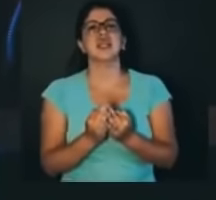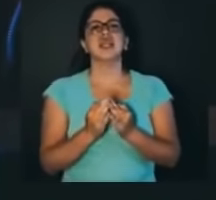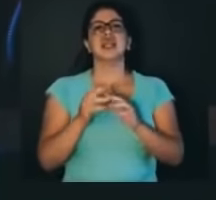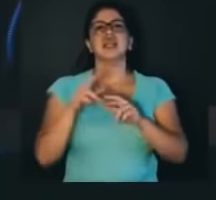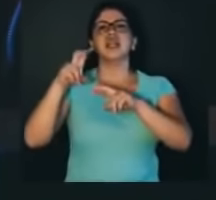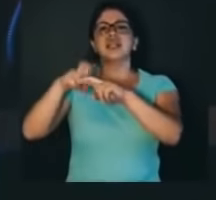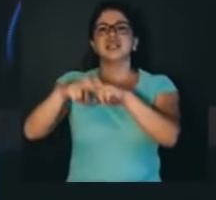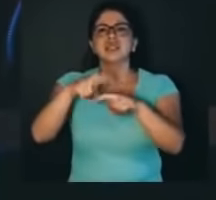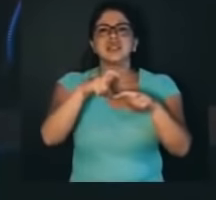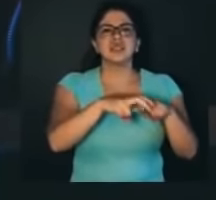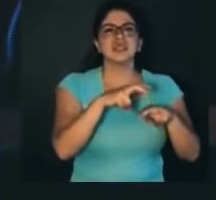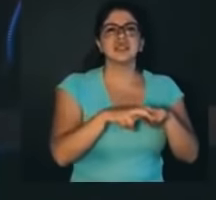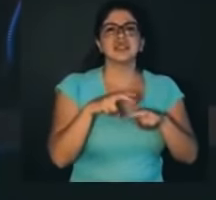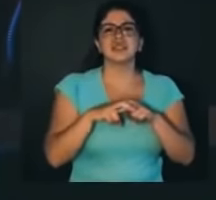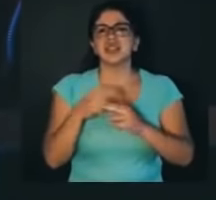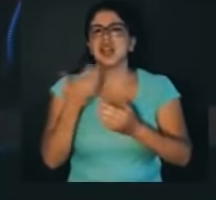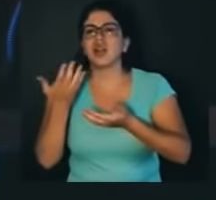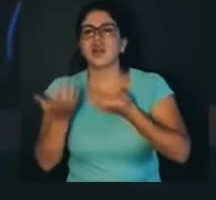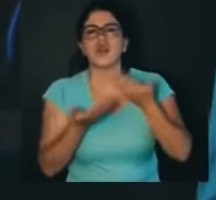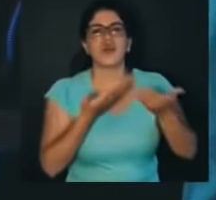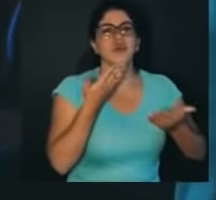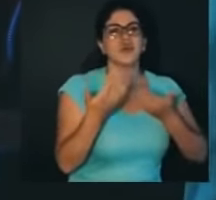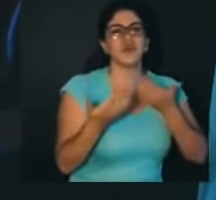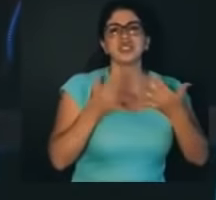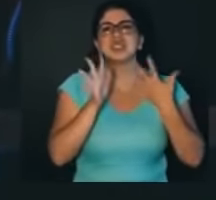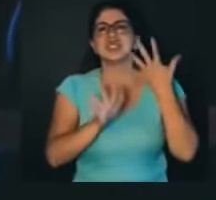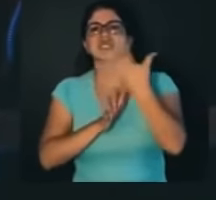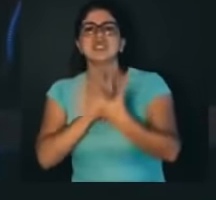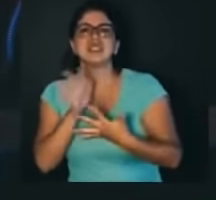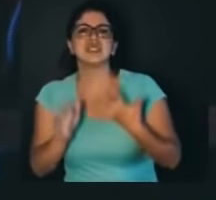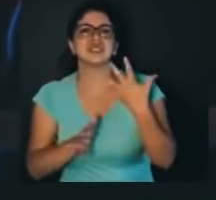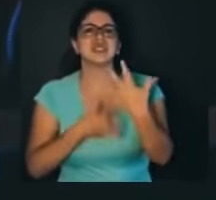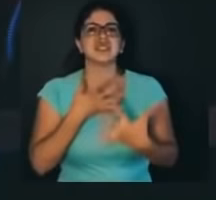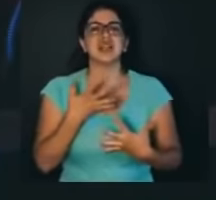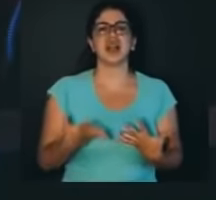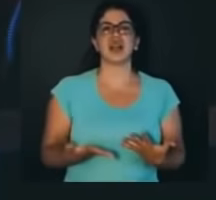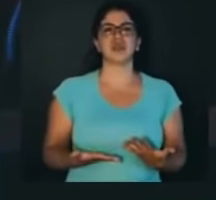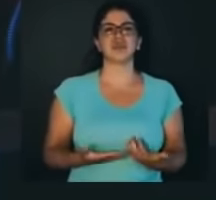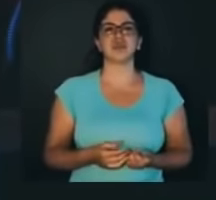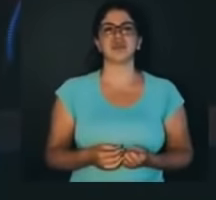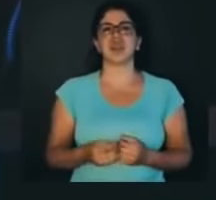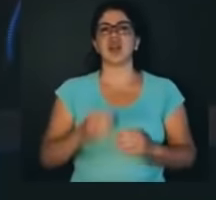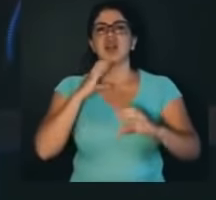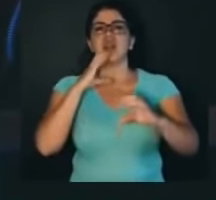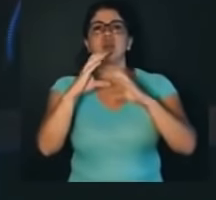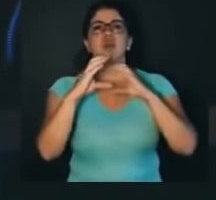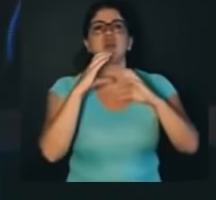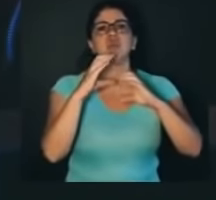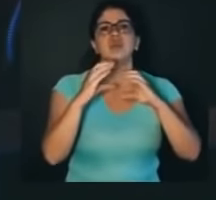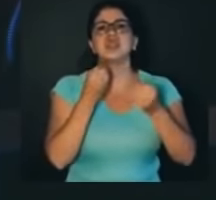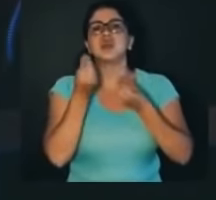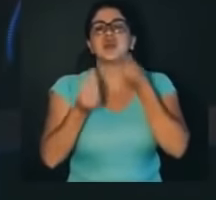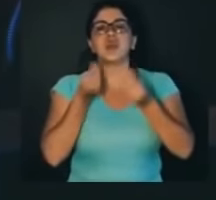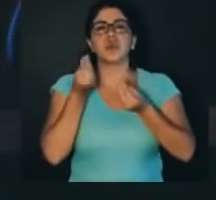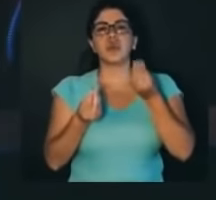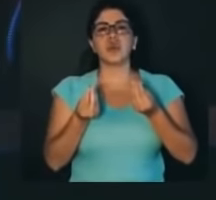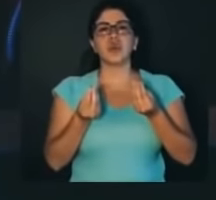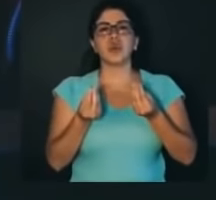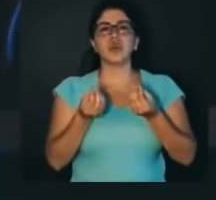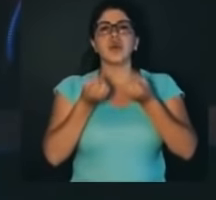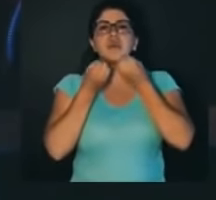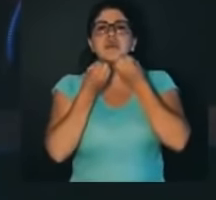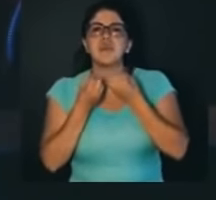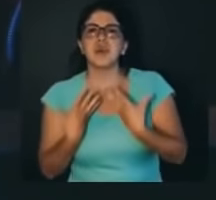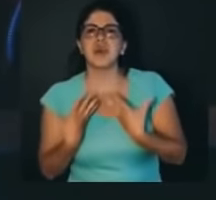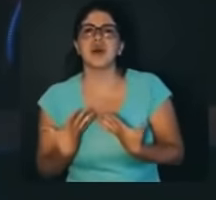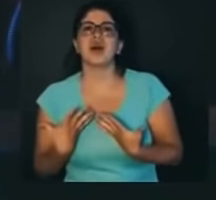o quão benéfica ou maléfica tem sido a vossa comunicação. E é importante que você compreenda